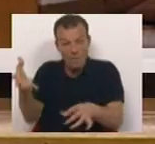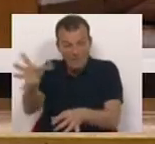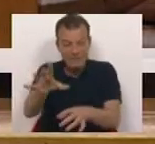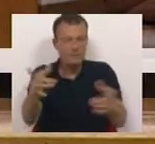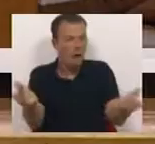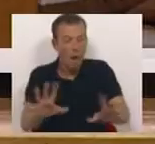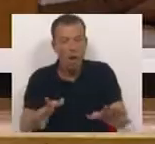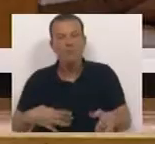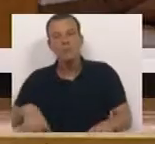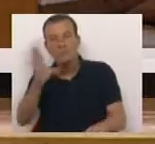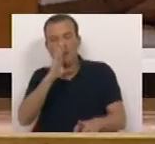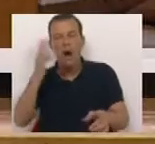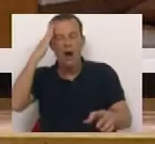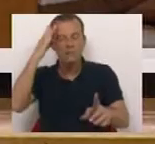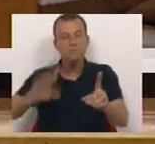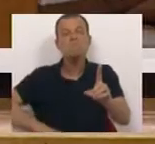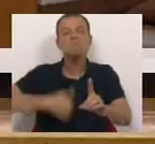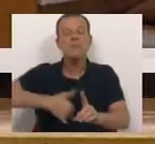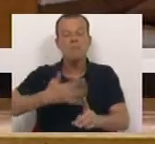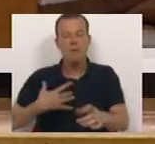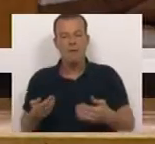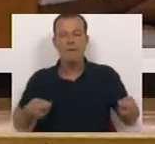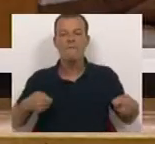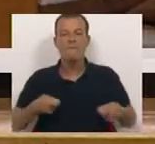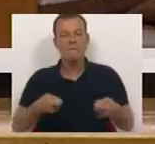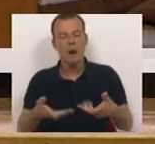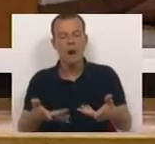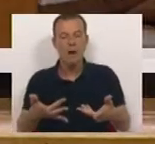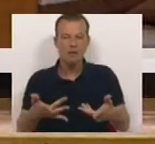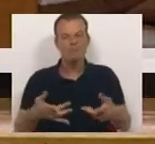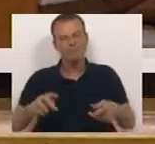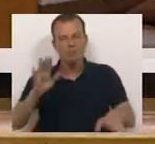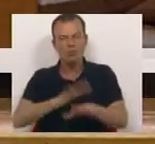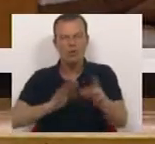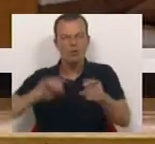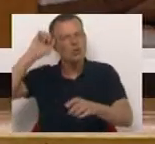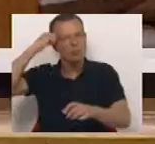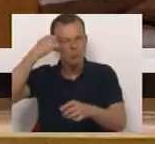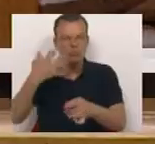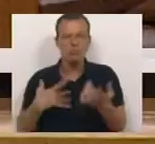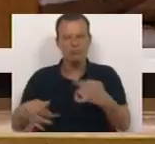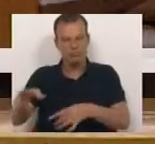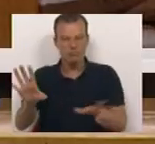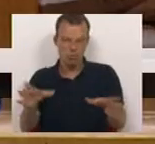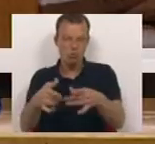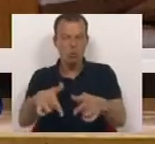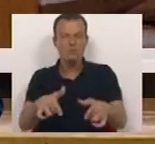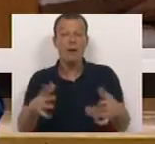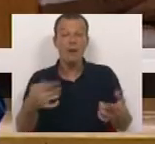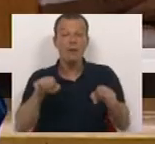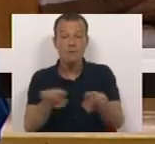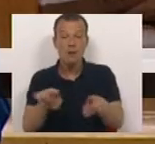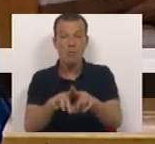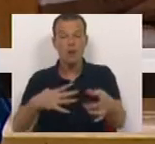os interesses dos bancos e dos fundos e até dos fundos abutre em prejuízo dos Estados-membros, então isso significa